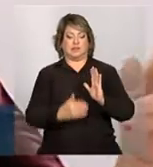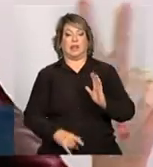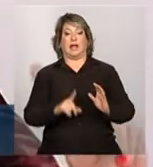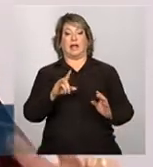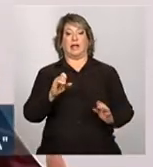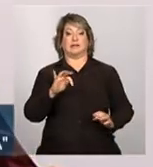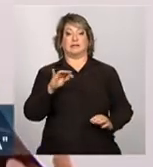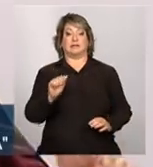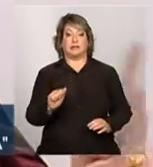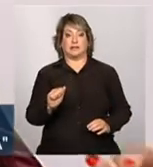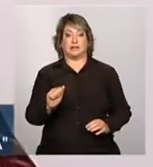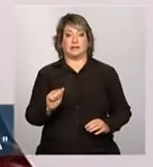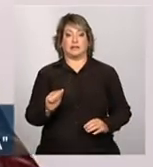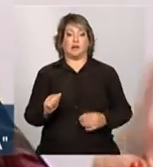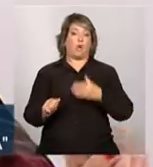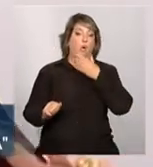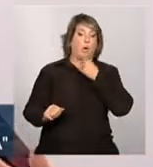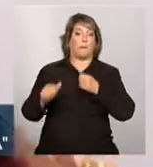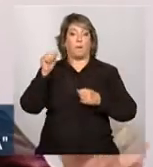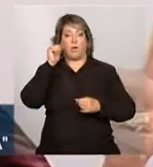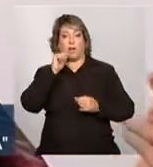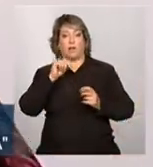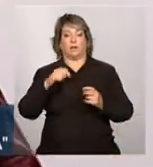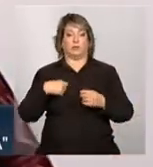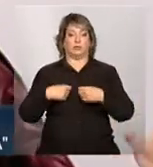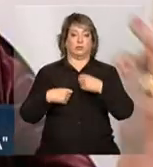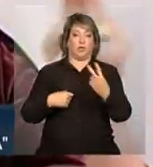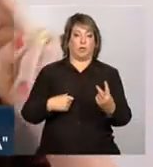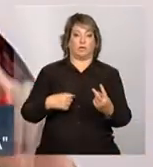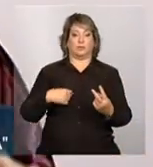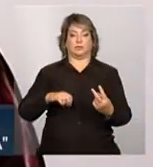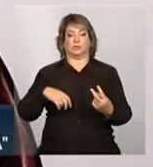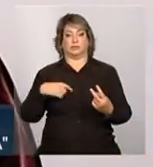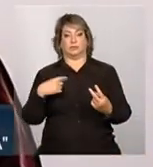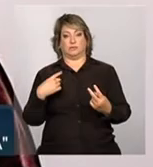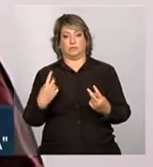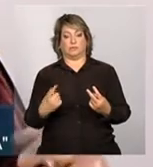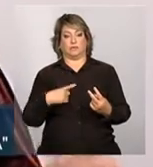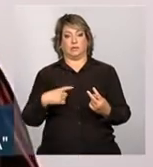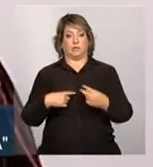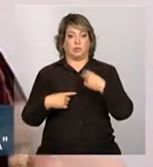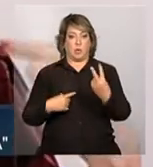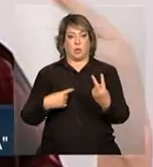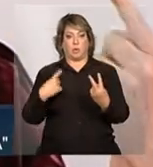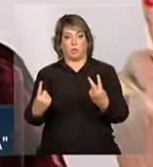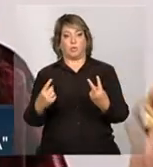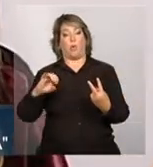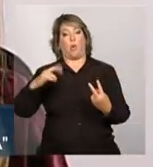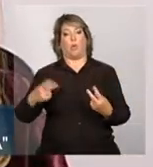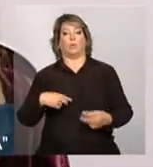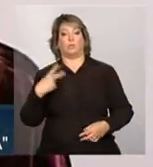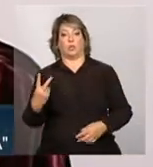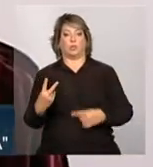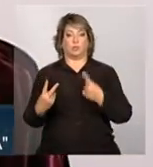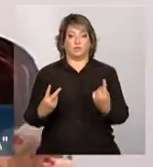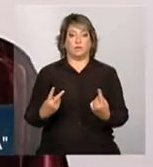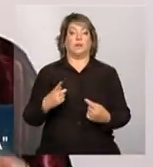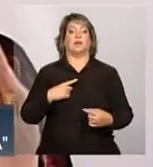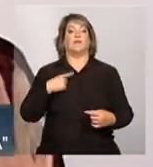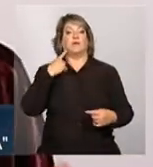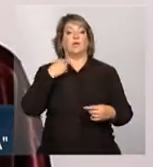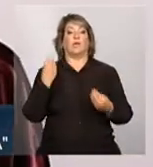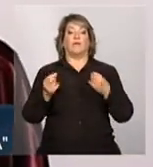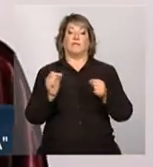com intercalando homens e mulheres, ou dois para um, ou um para um, ou estabelecendo